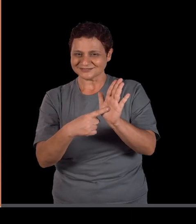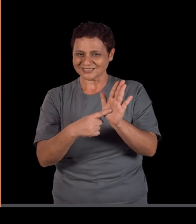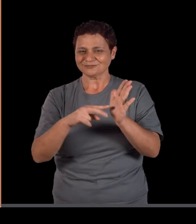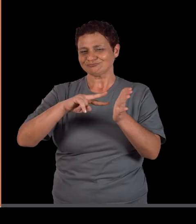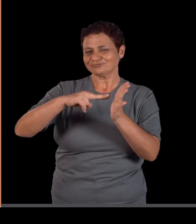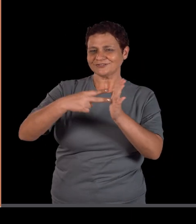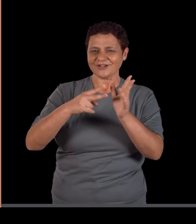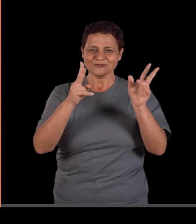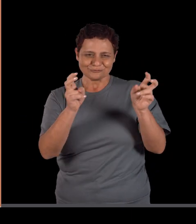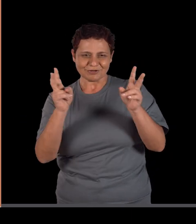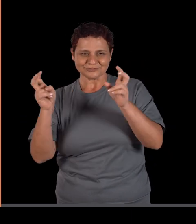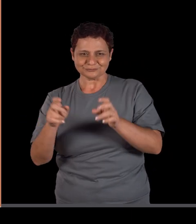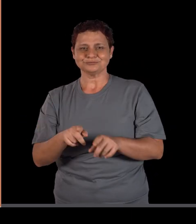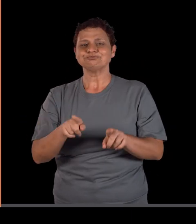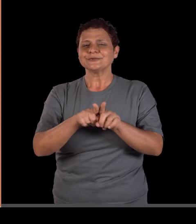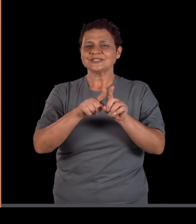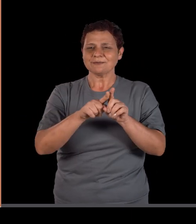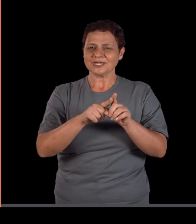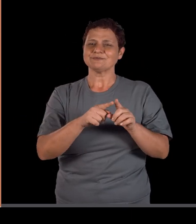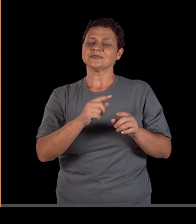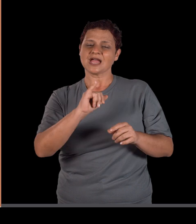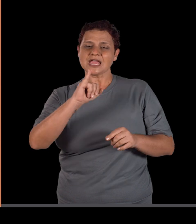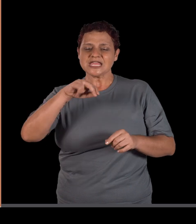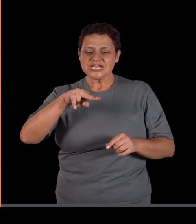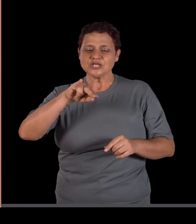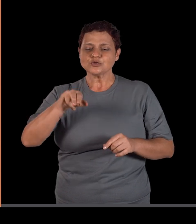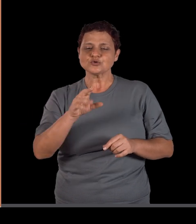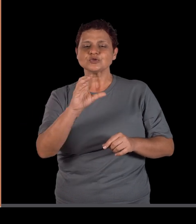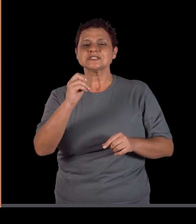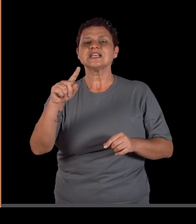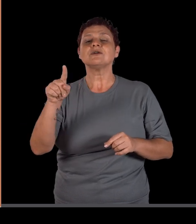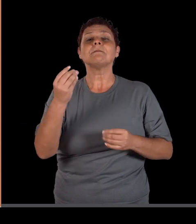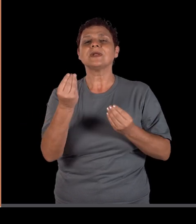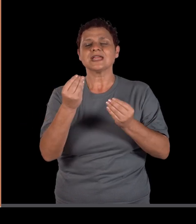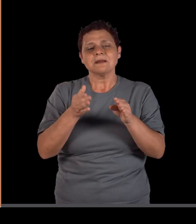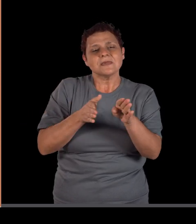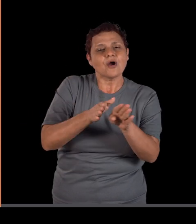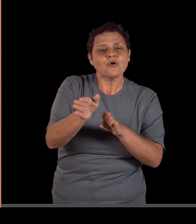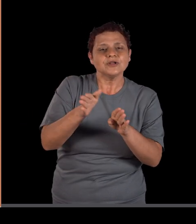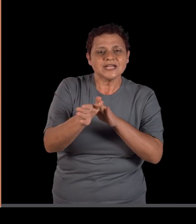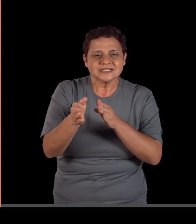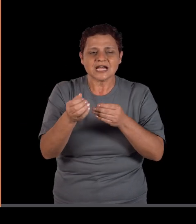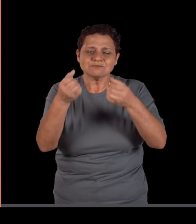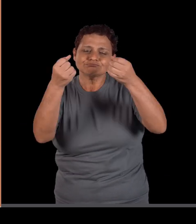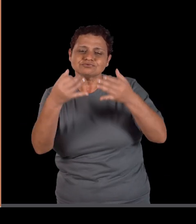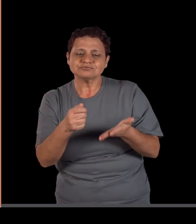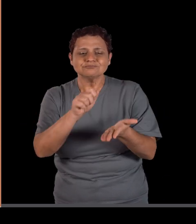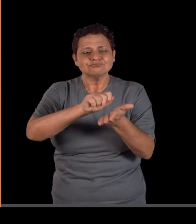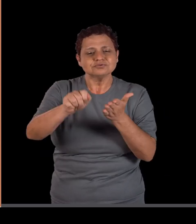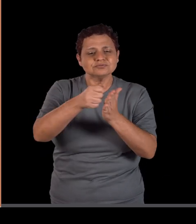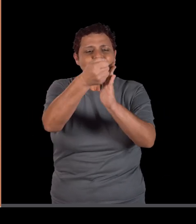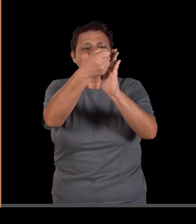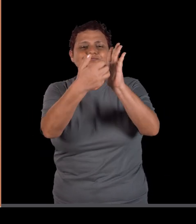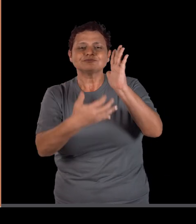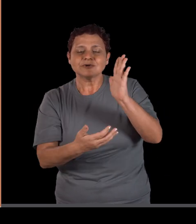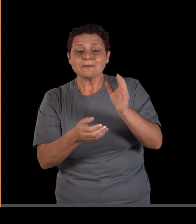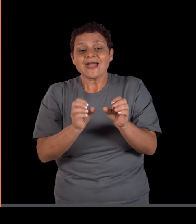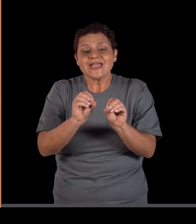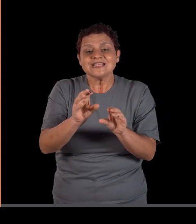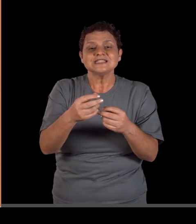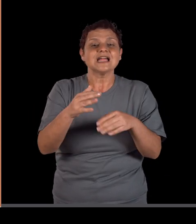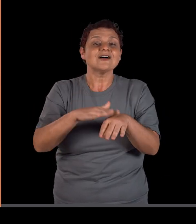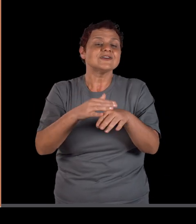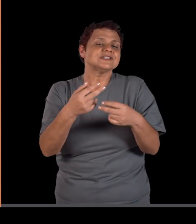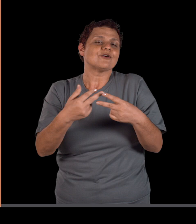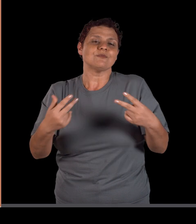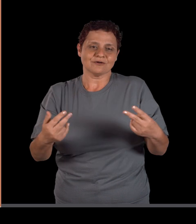expõe um assunto. A injunção serve para orientar, prescrever, para te